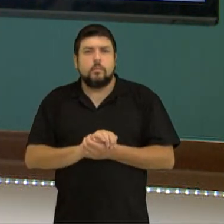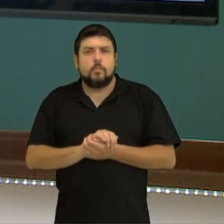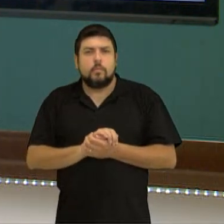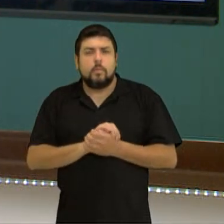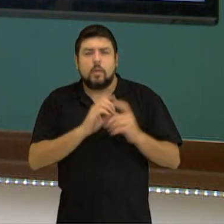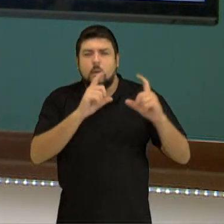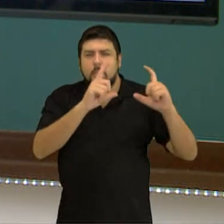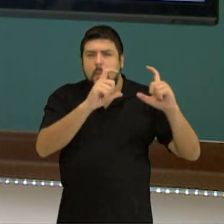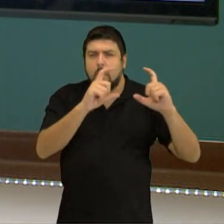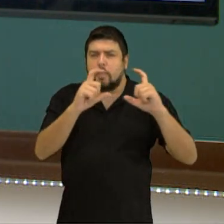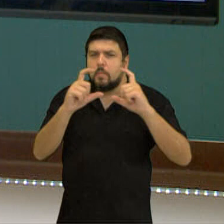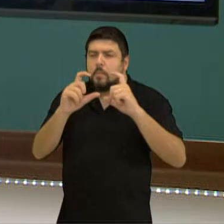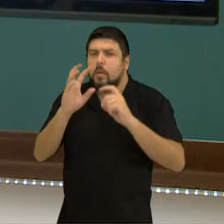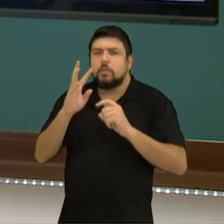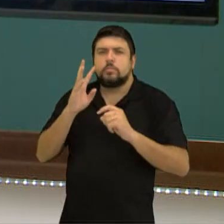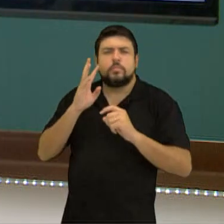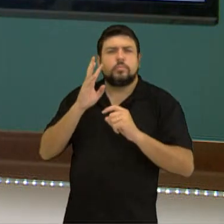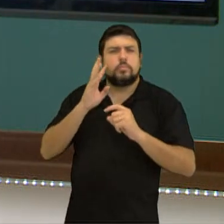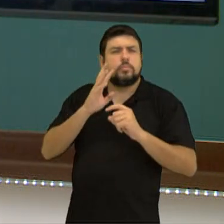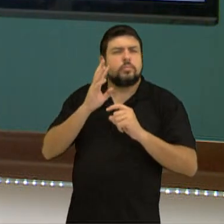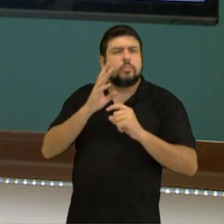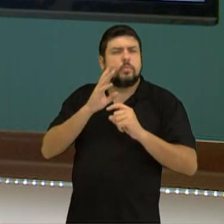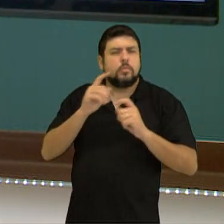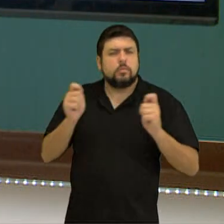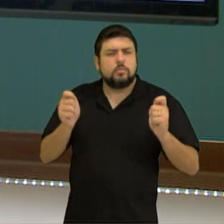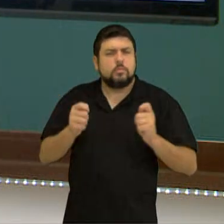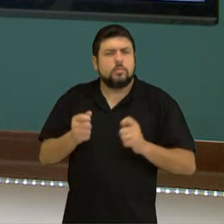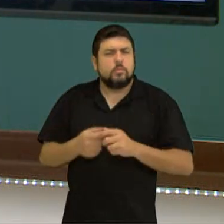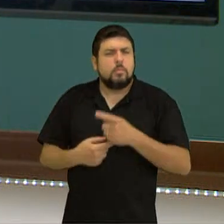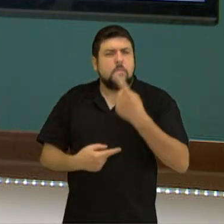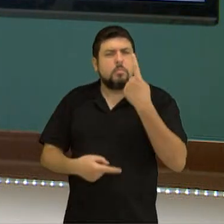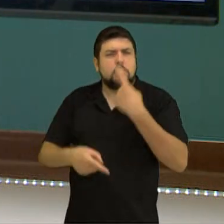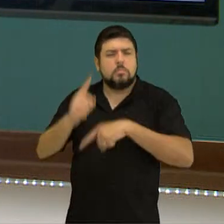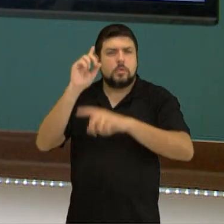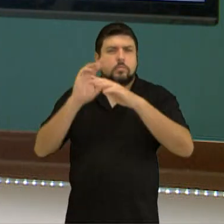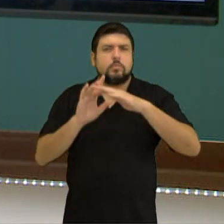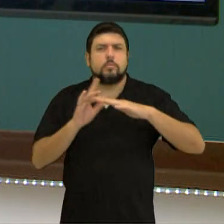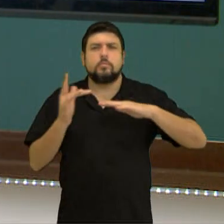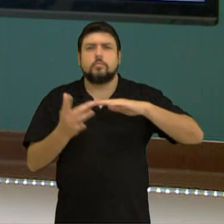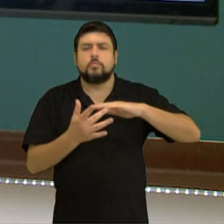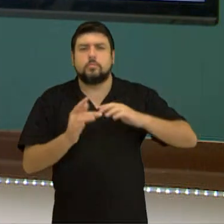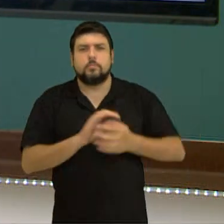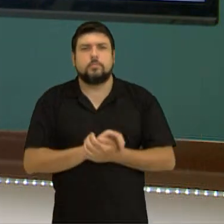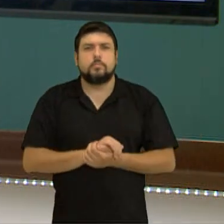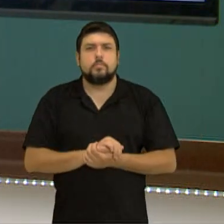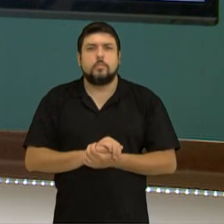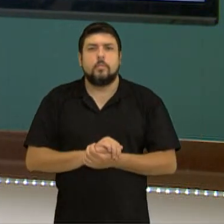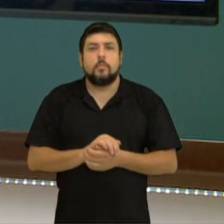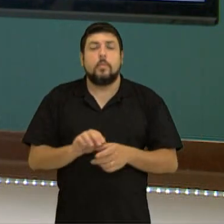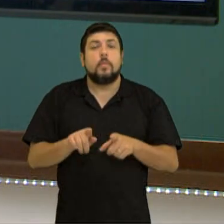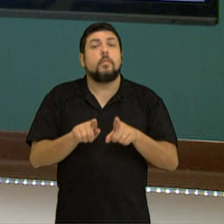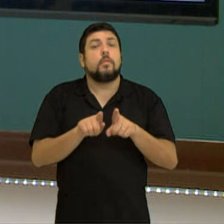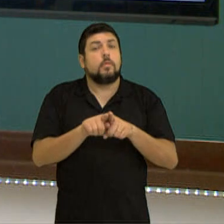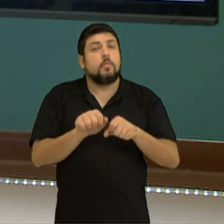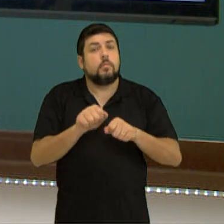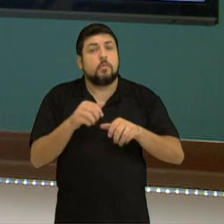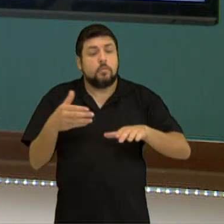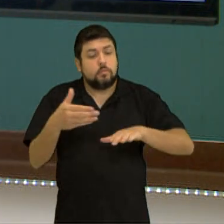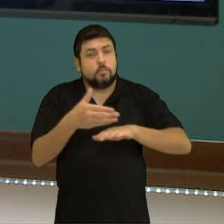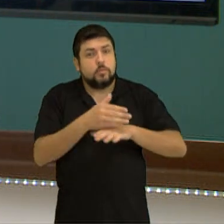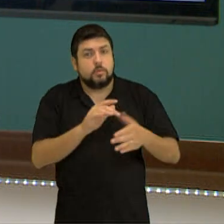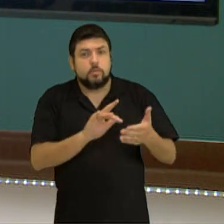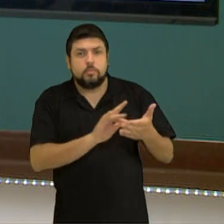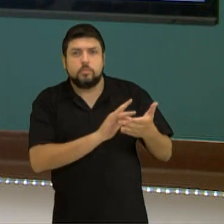tiradas e sobressair nas suas redes sociais. E você pode acessar o seu aparelho não somente pelo